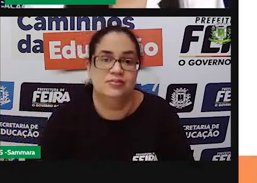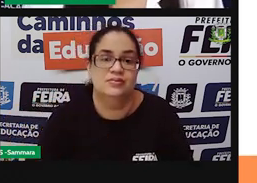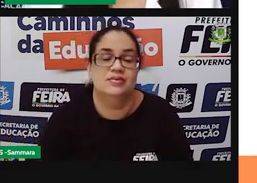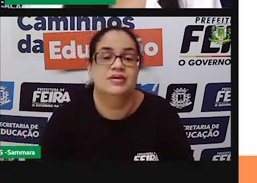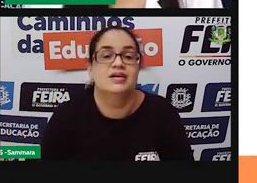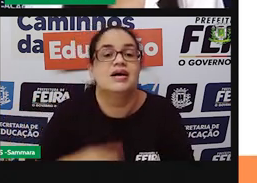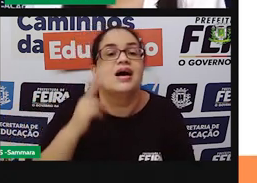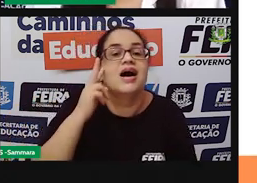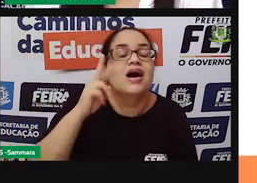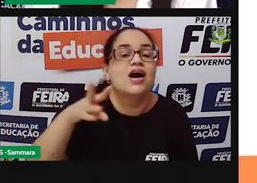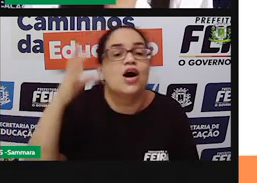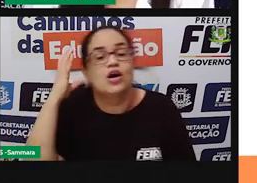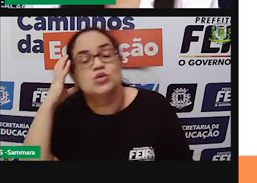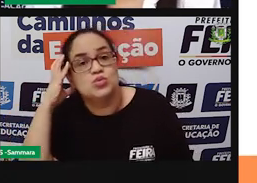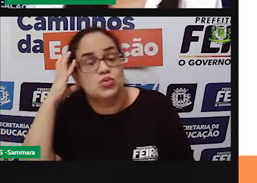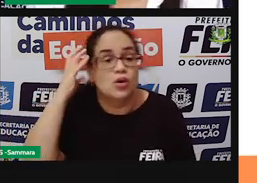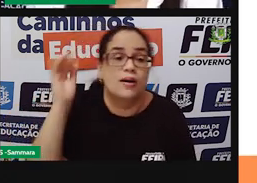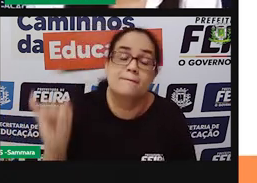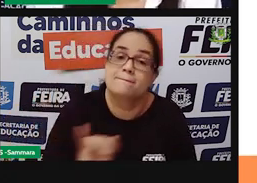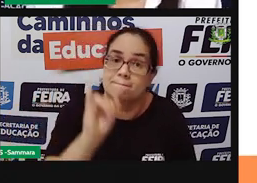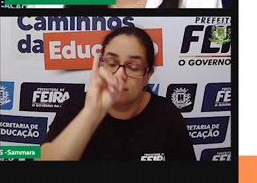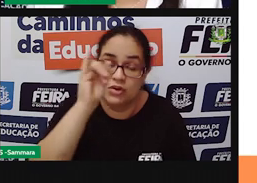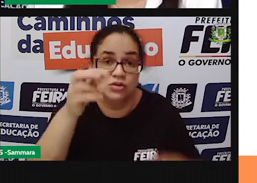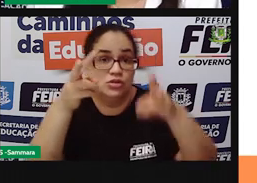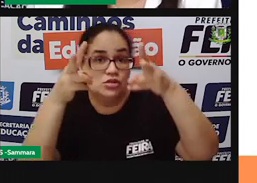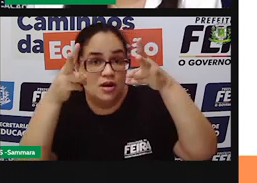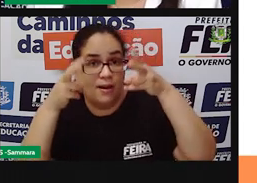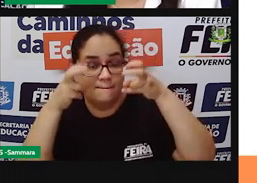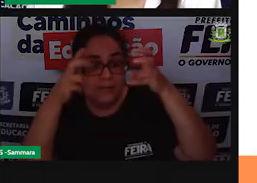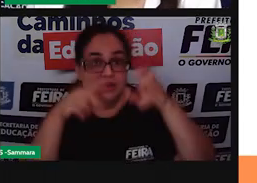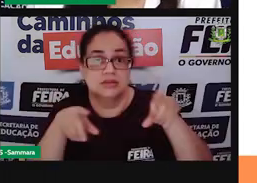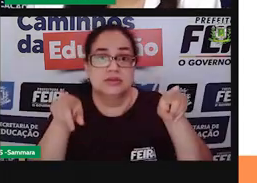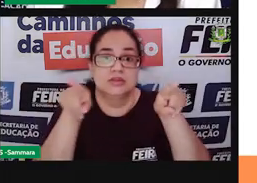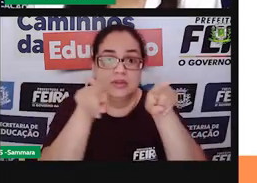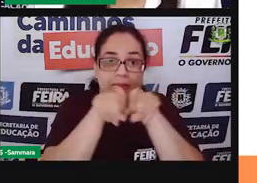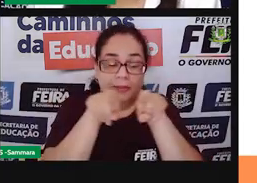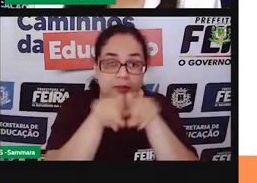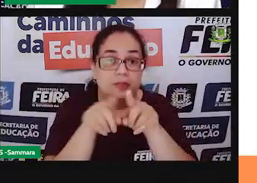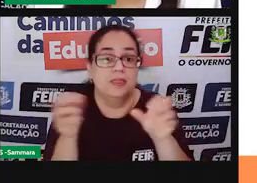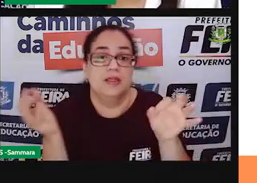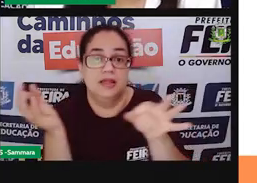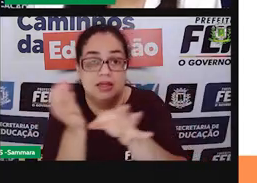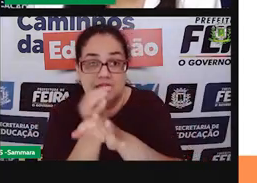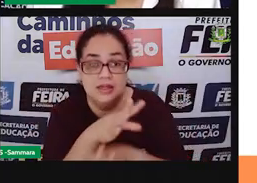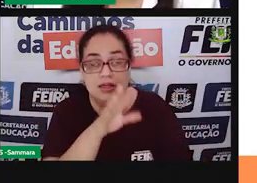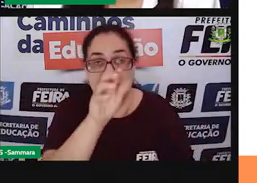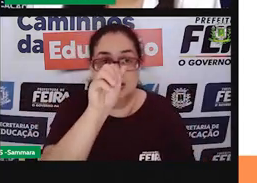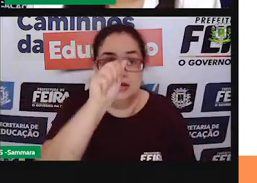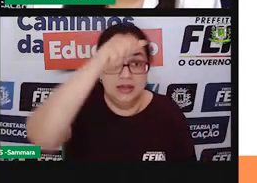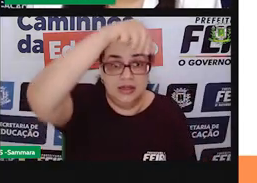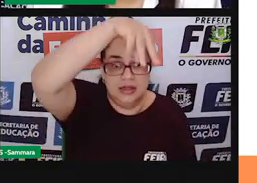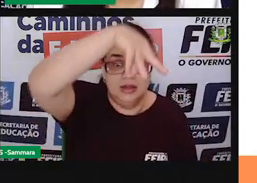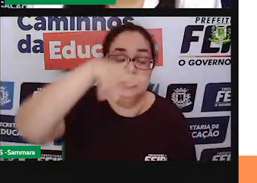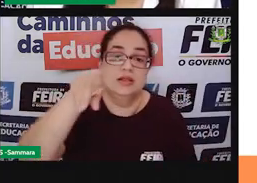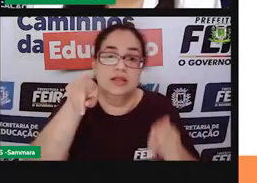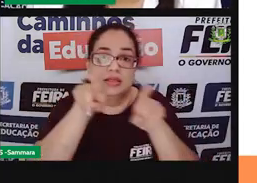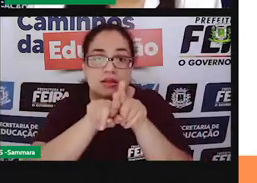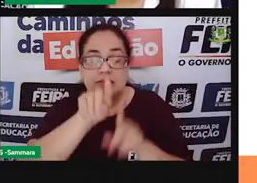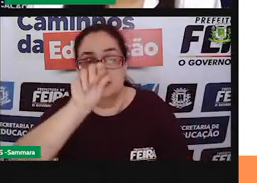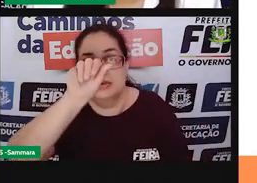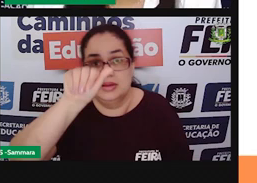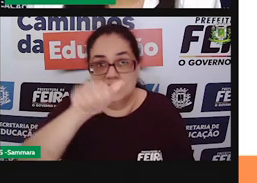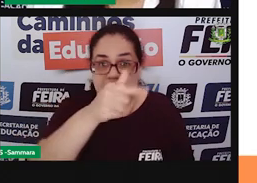em relação ao som, é importante a gente observar também que as formas terminadas em an e em an, elas